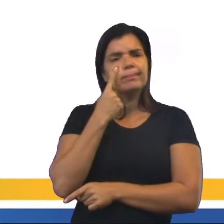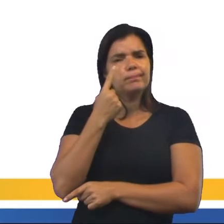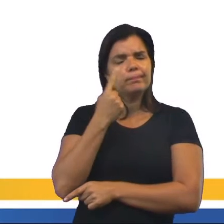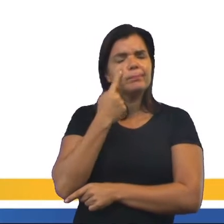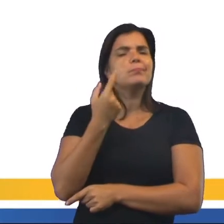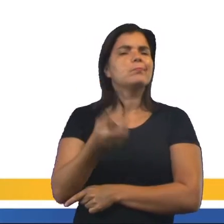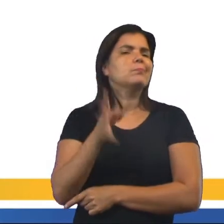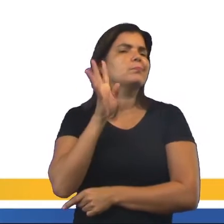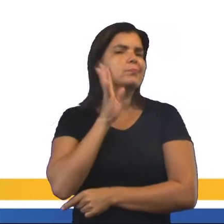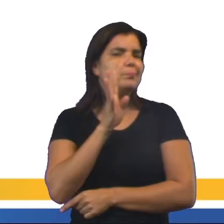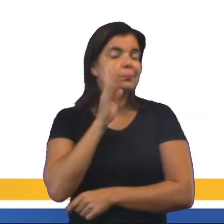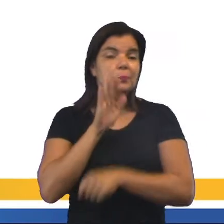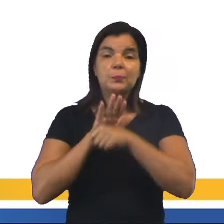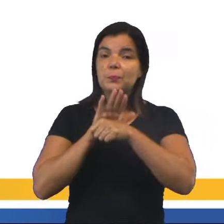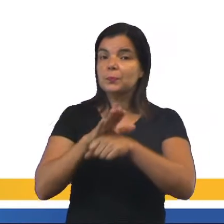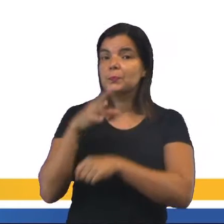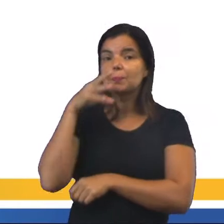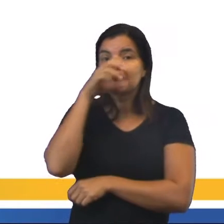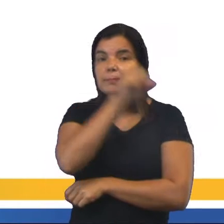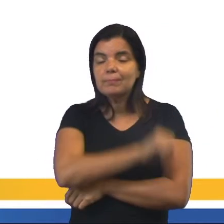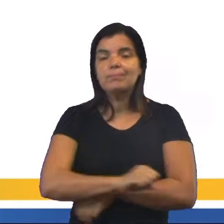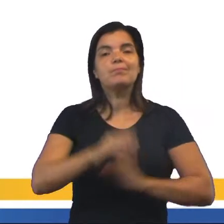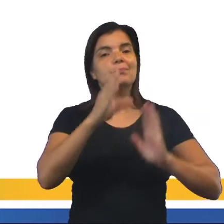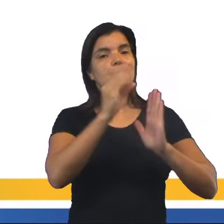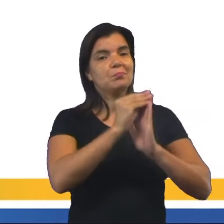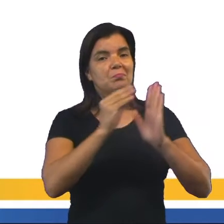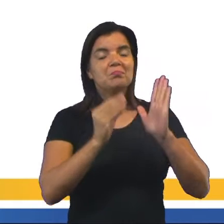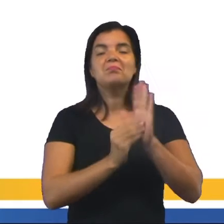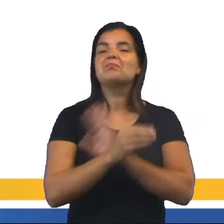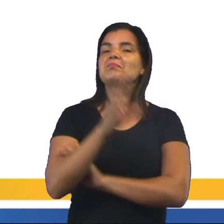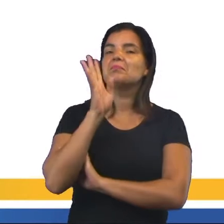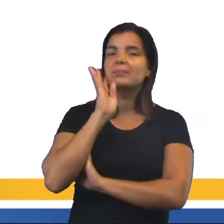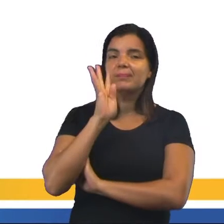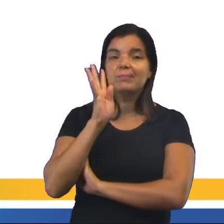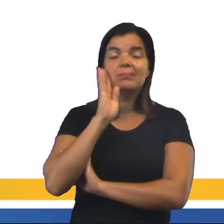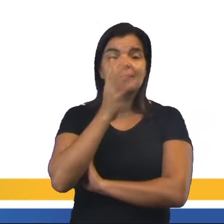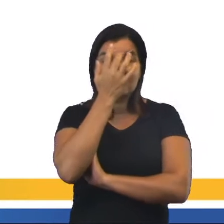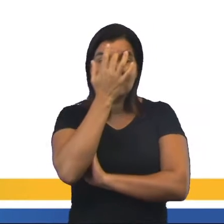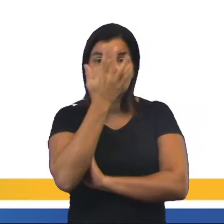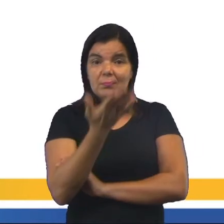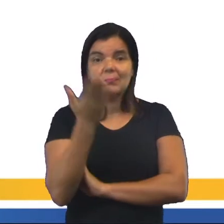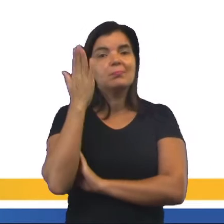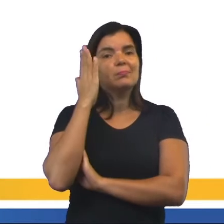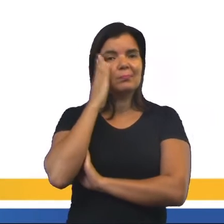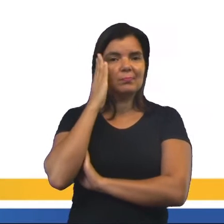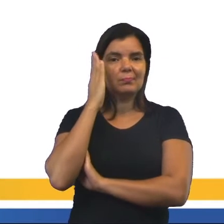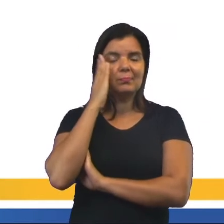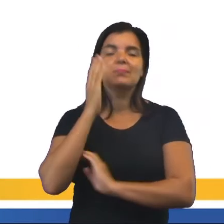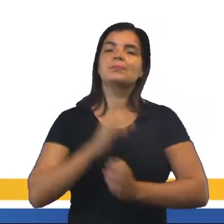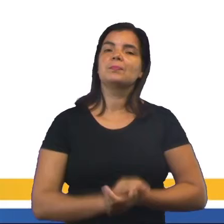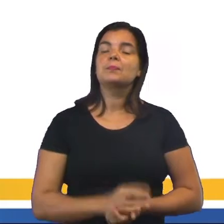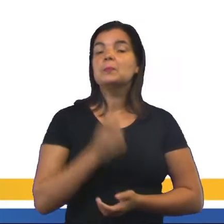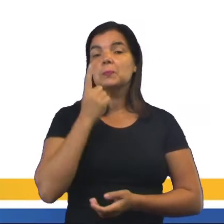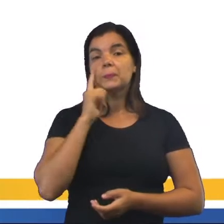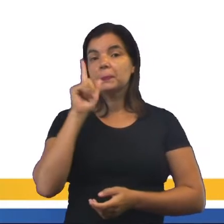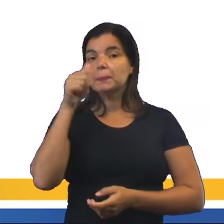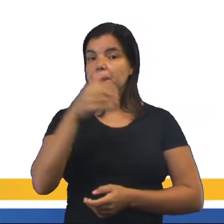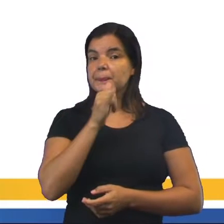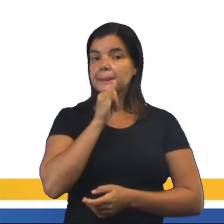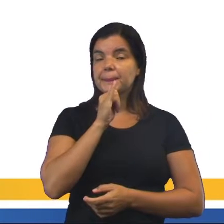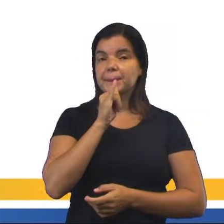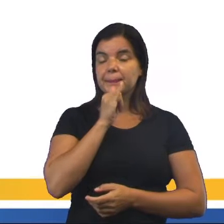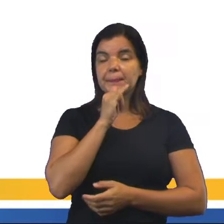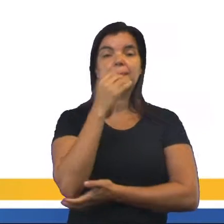é interessante, te ajuda a entender rápido um conteúdo, ele é dinâmico, ele é fácil de entendimento. Olhem outro exemplo de